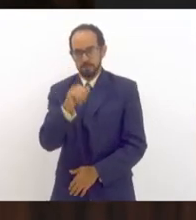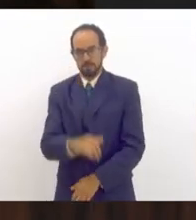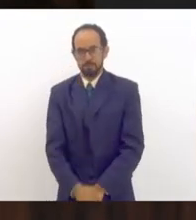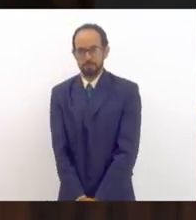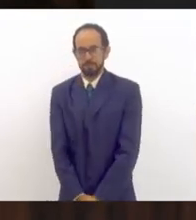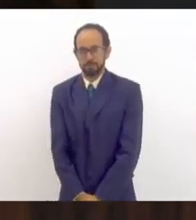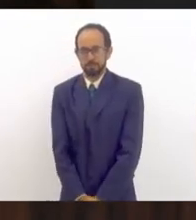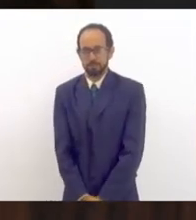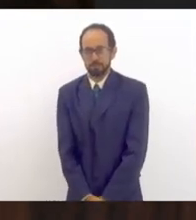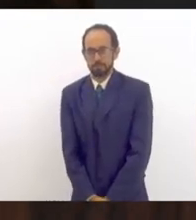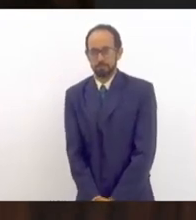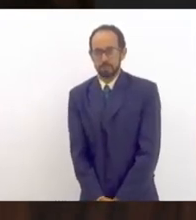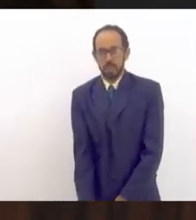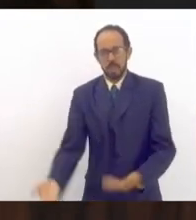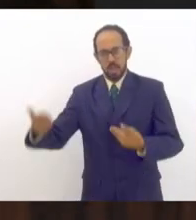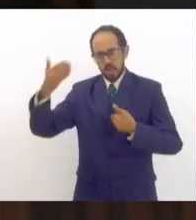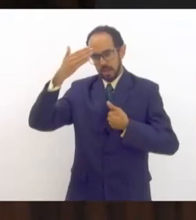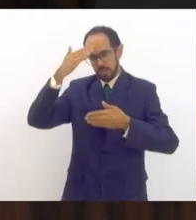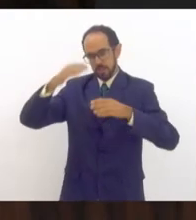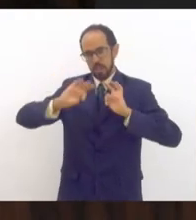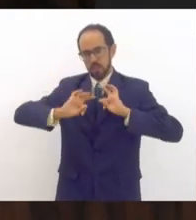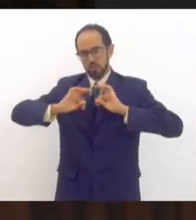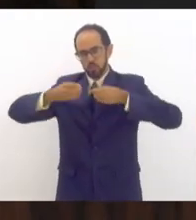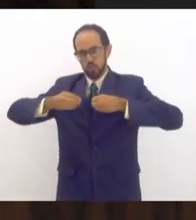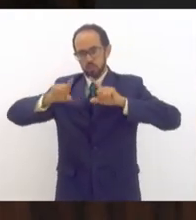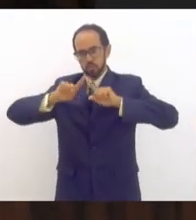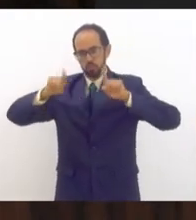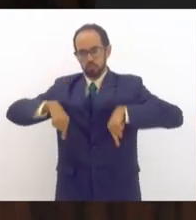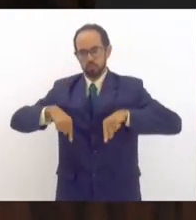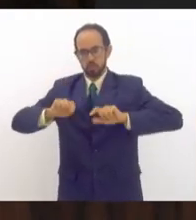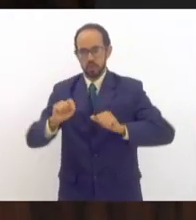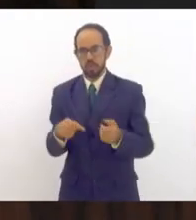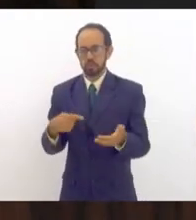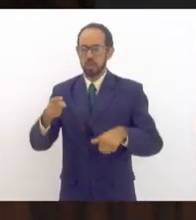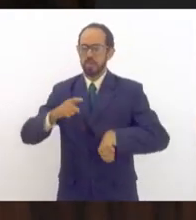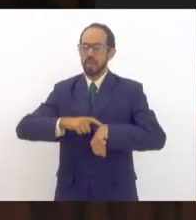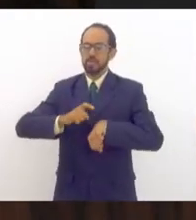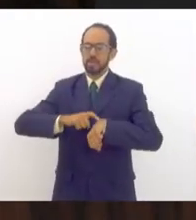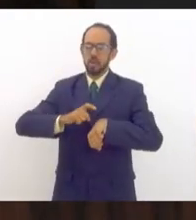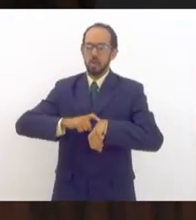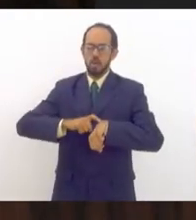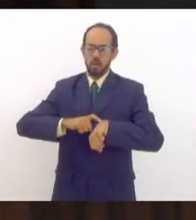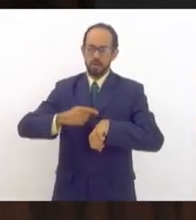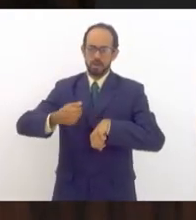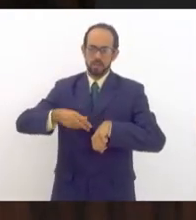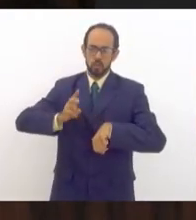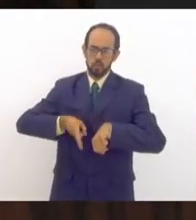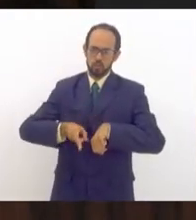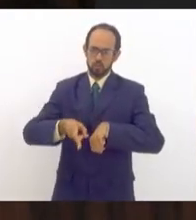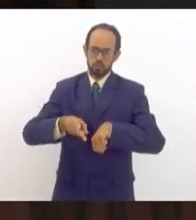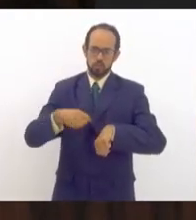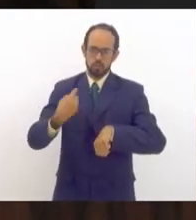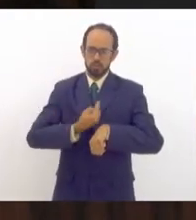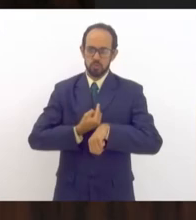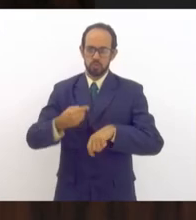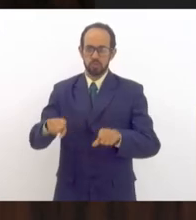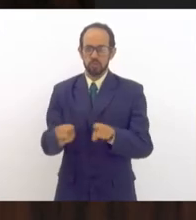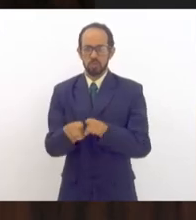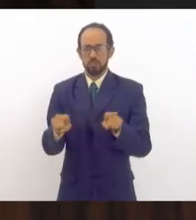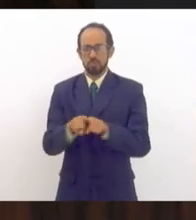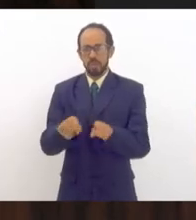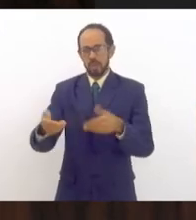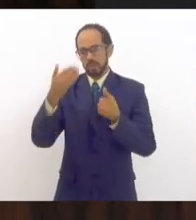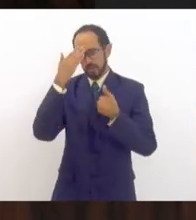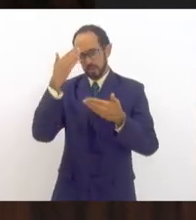eu quero agradecer a todos os servidores aqui até essa hora né presente aqui junto Quero agradecer também agradecer